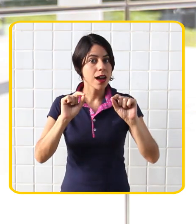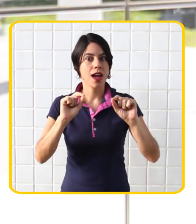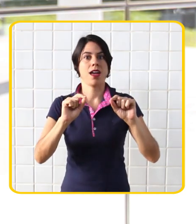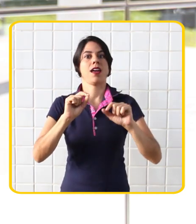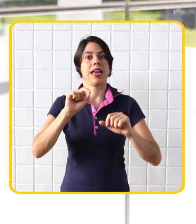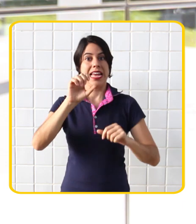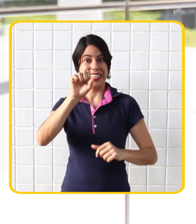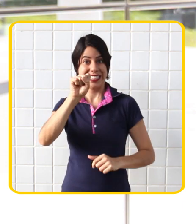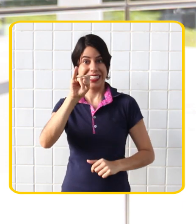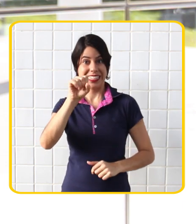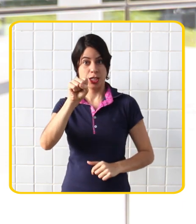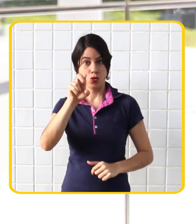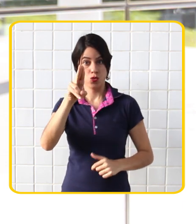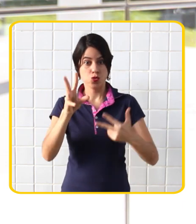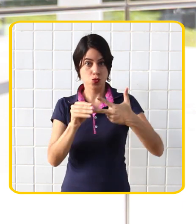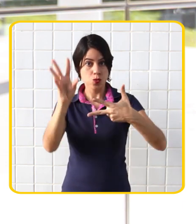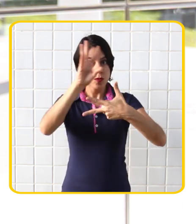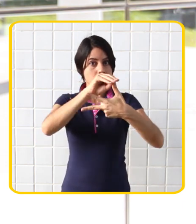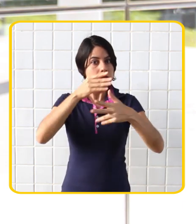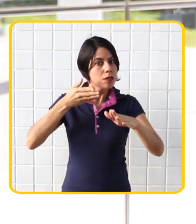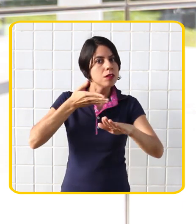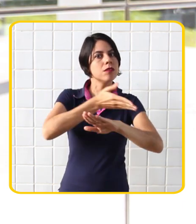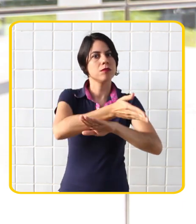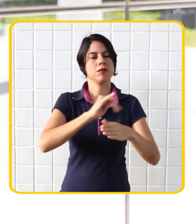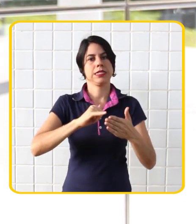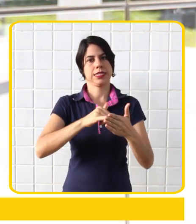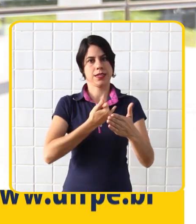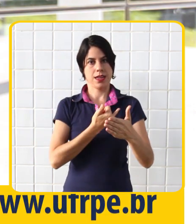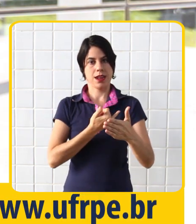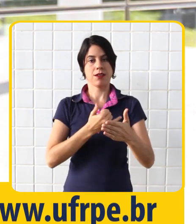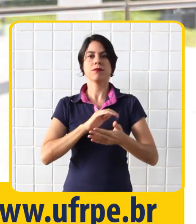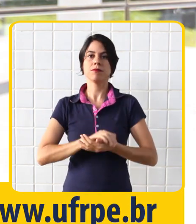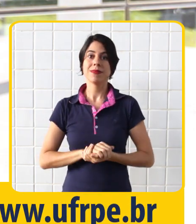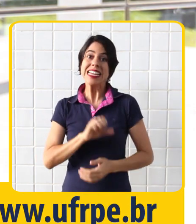SISU. Para mais detalhes, acesse o nosso site